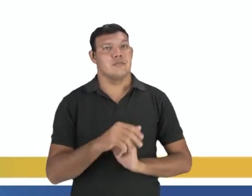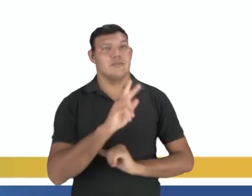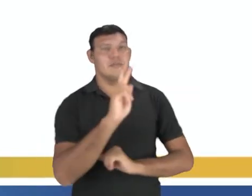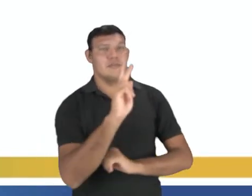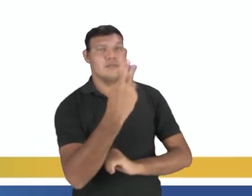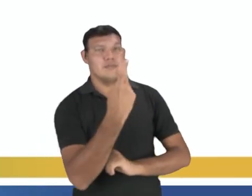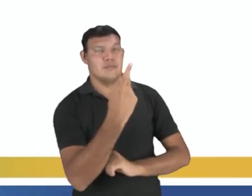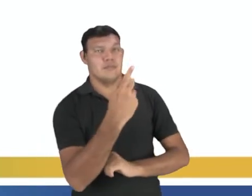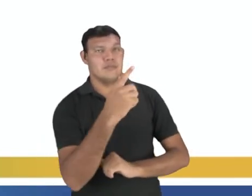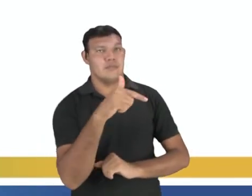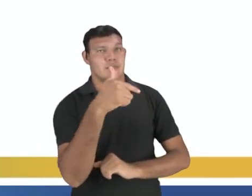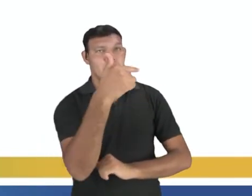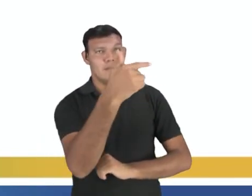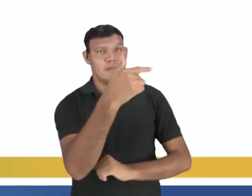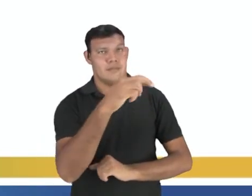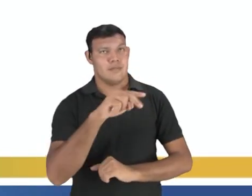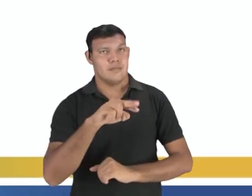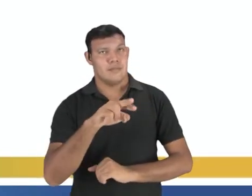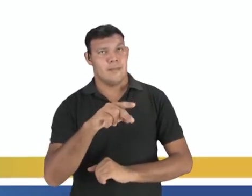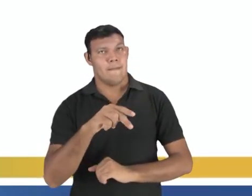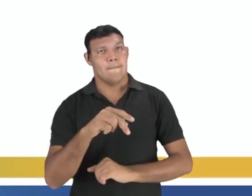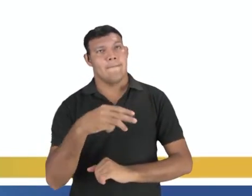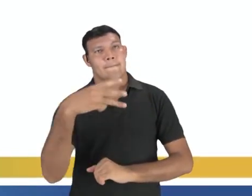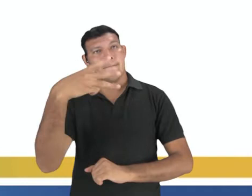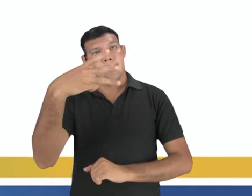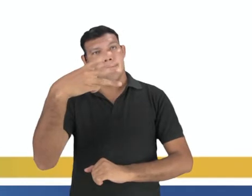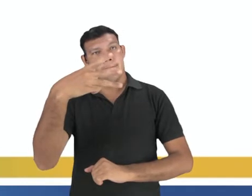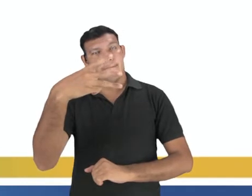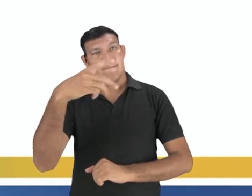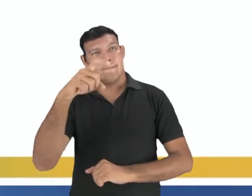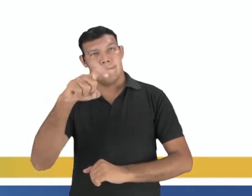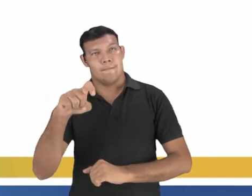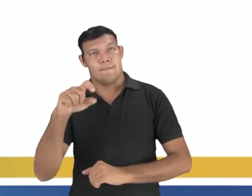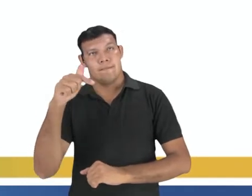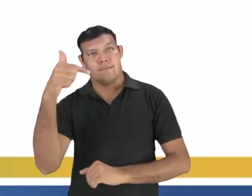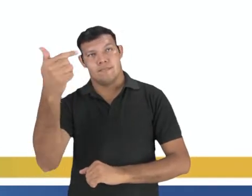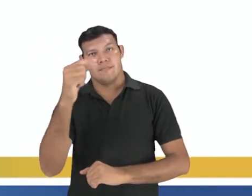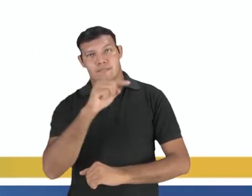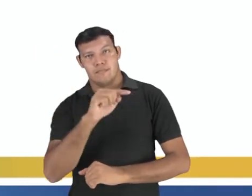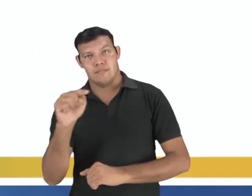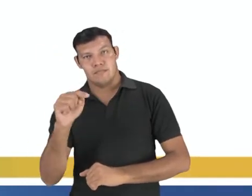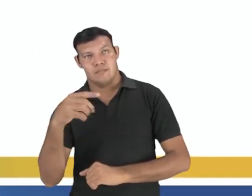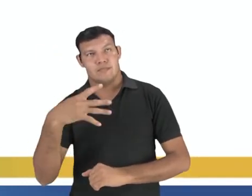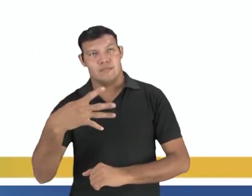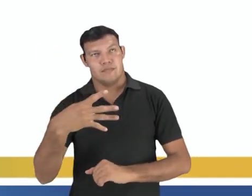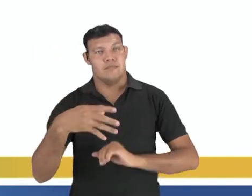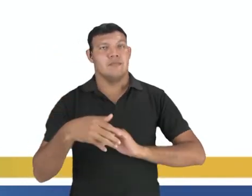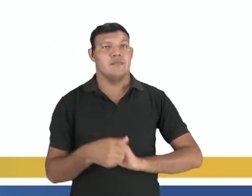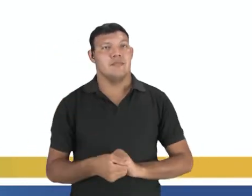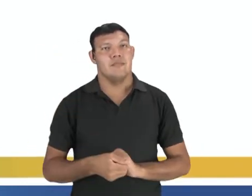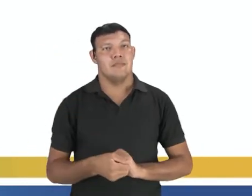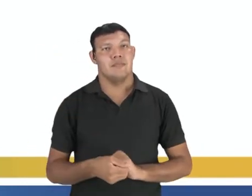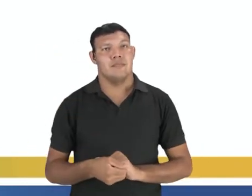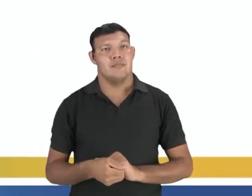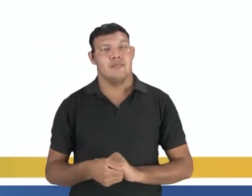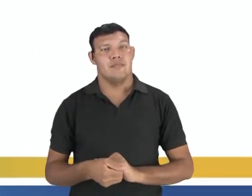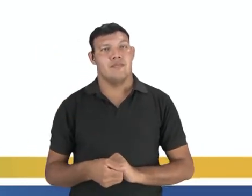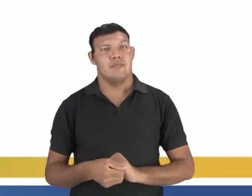ao quadrado, nós isolamos ele, que é igual a 3x ao quadrado sobre 4.